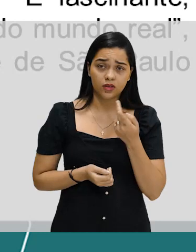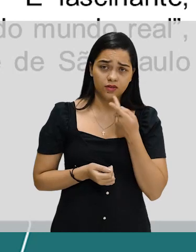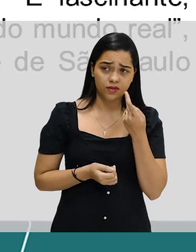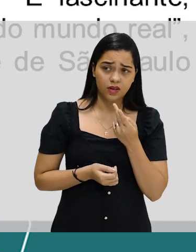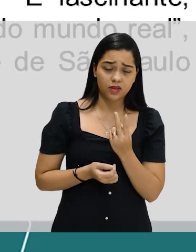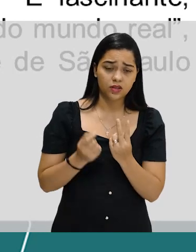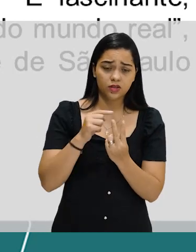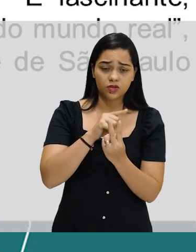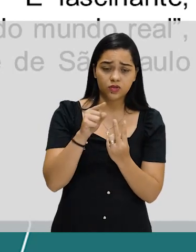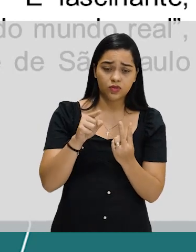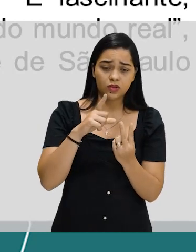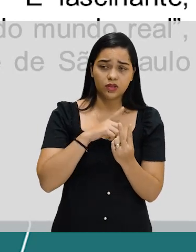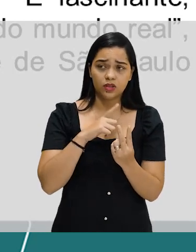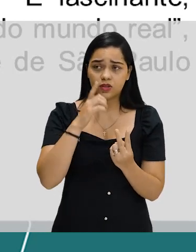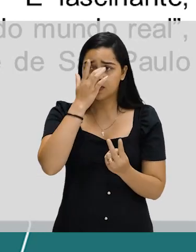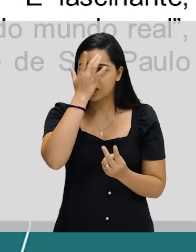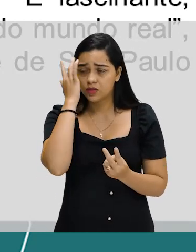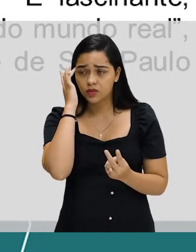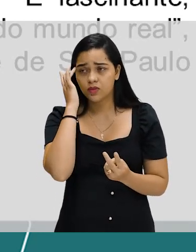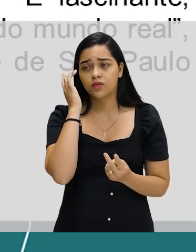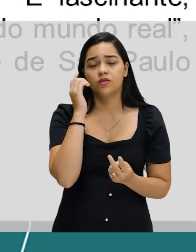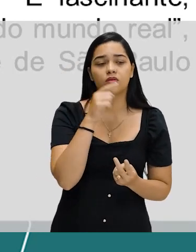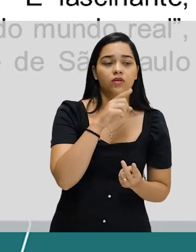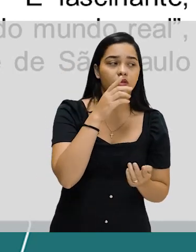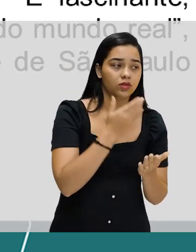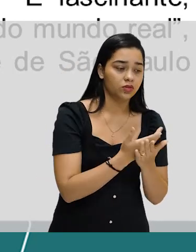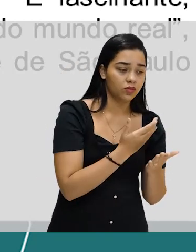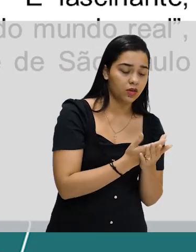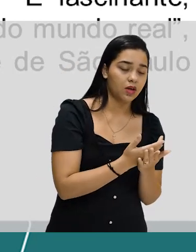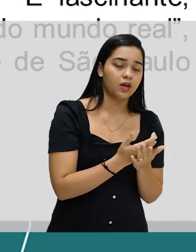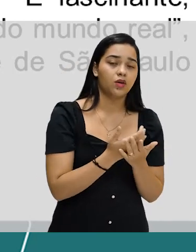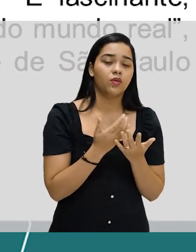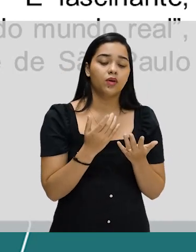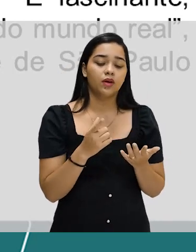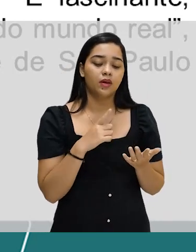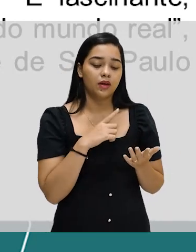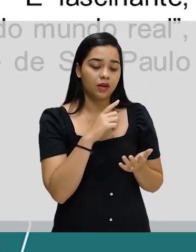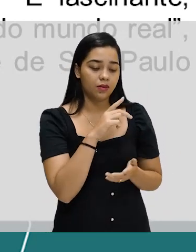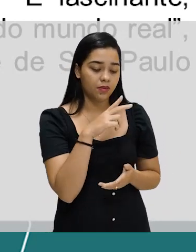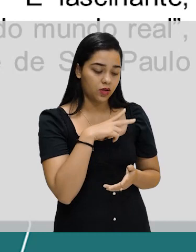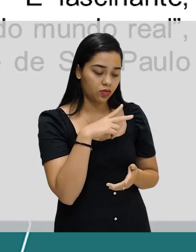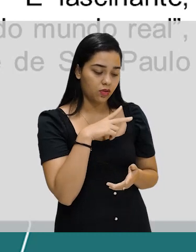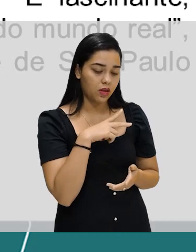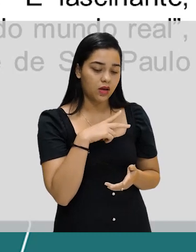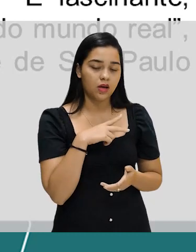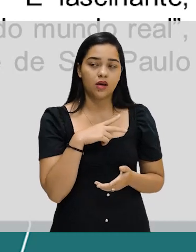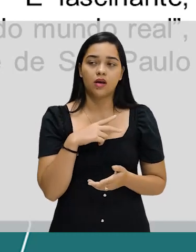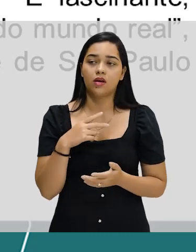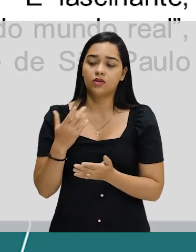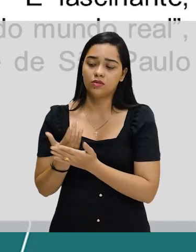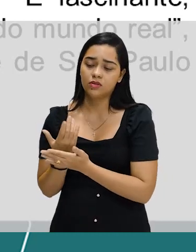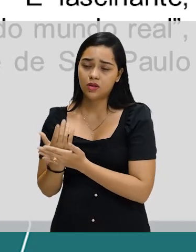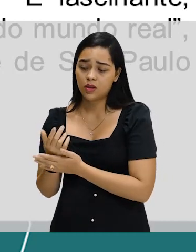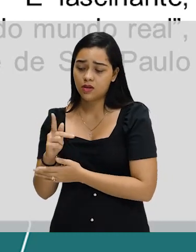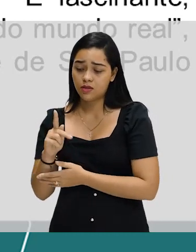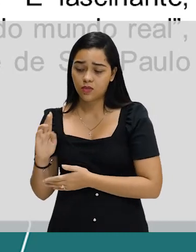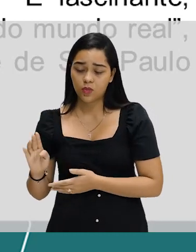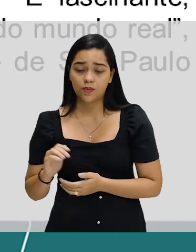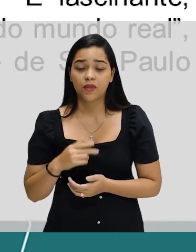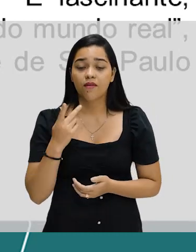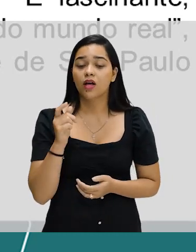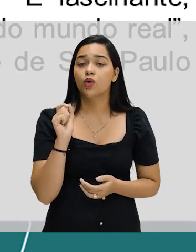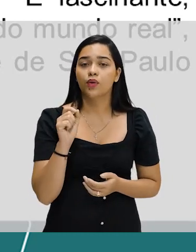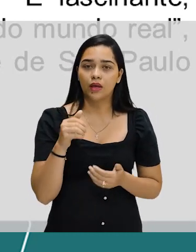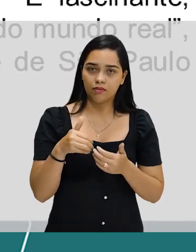aqui de duas espécies de pessoas, né? Umas que estudaram em escolas, colégios particulares, né, privado, enfim. Aí diz